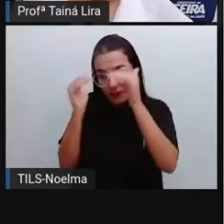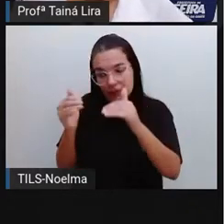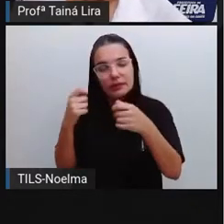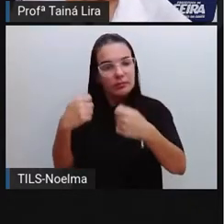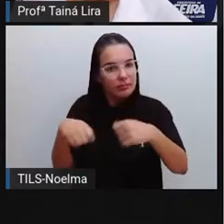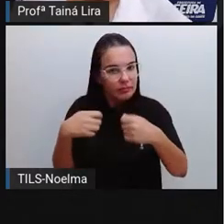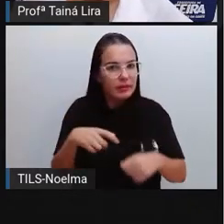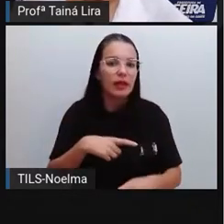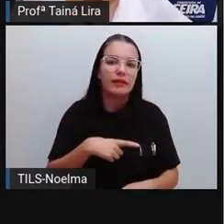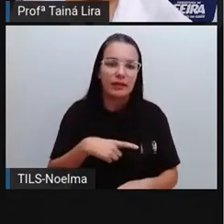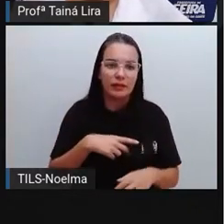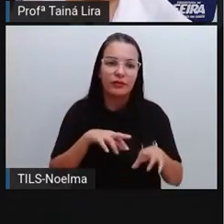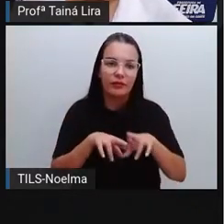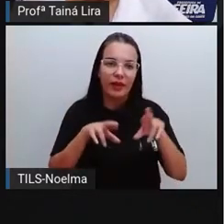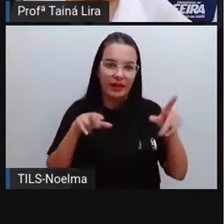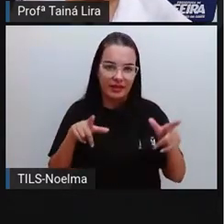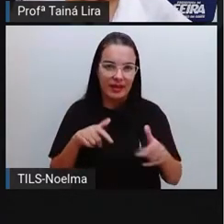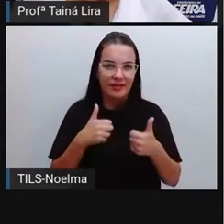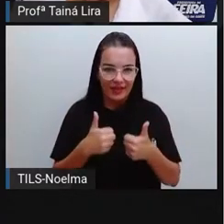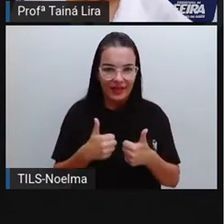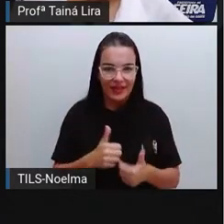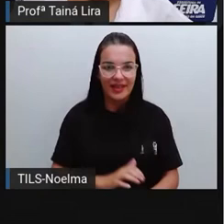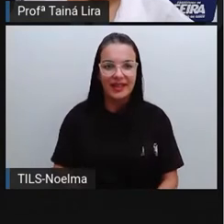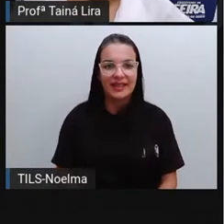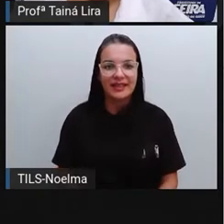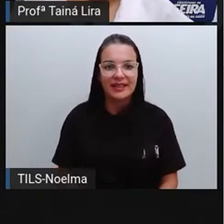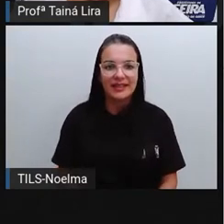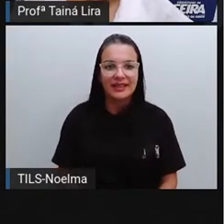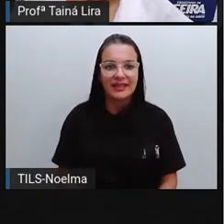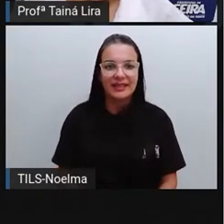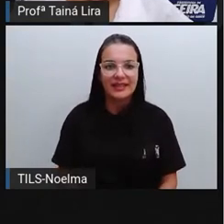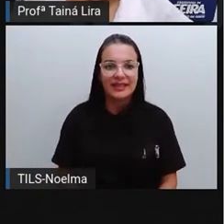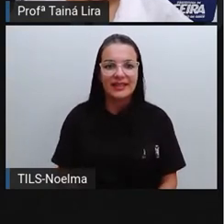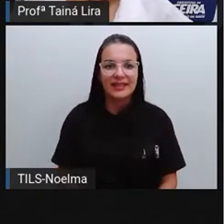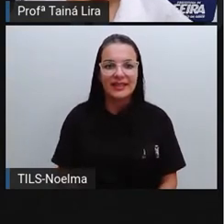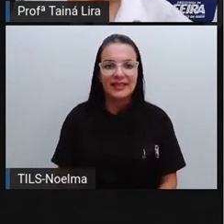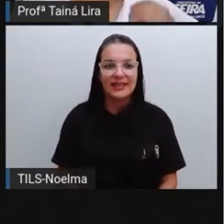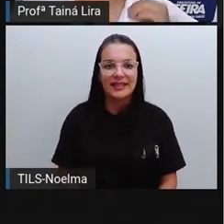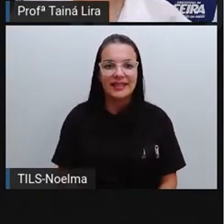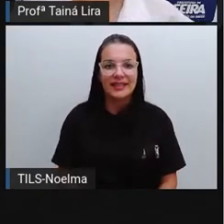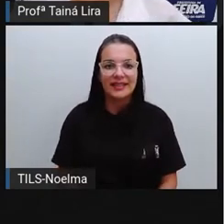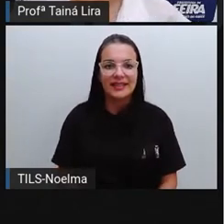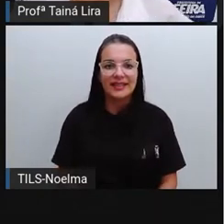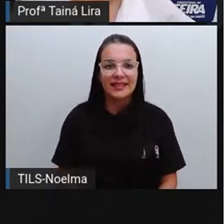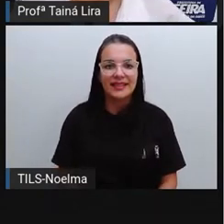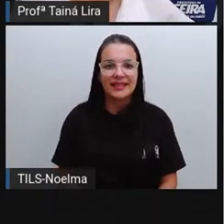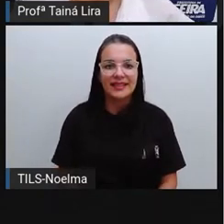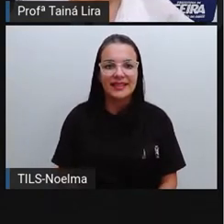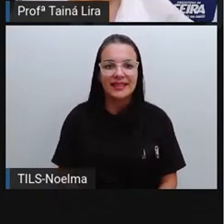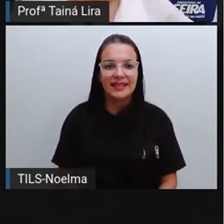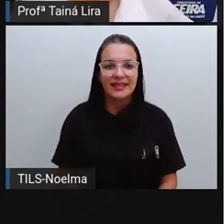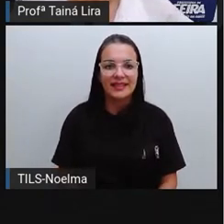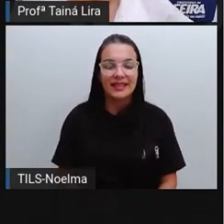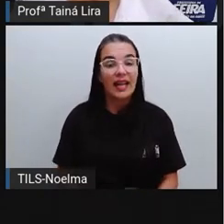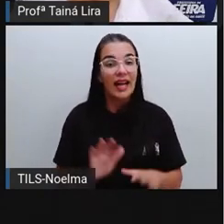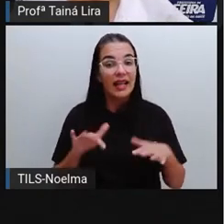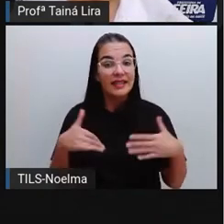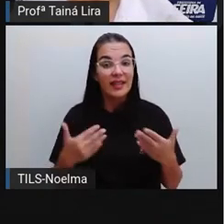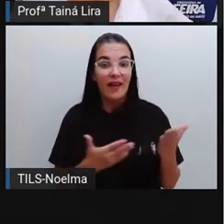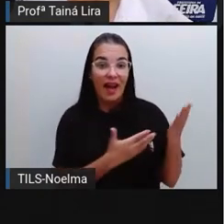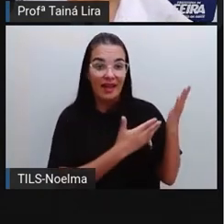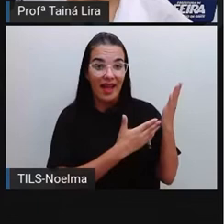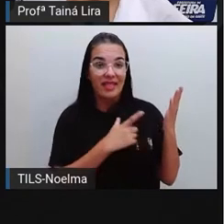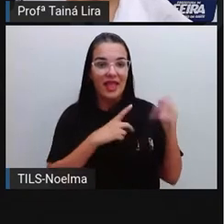essas diferenças, tá bom? E deixa a Pro dar pausa aqui, senão o vídeo vai entrar. A Pro